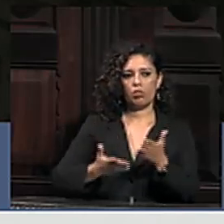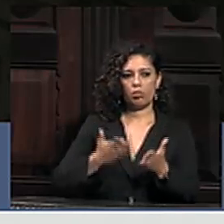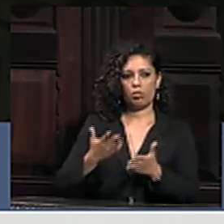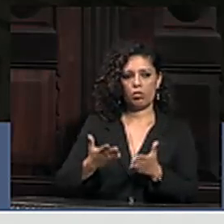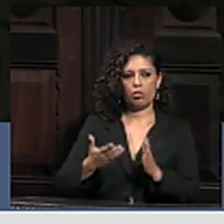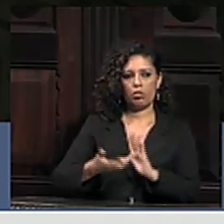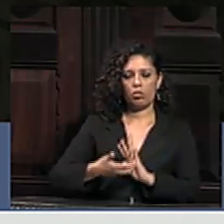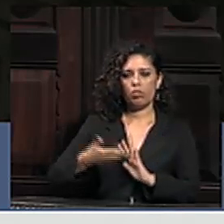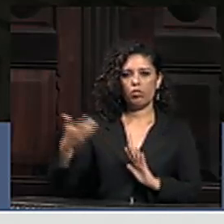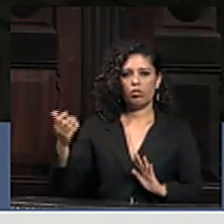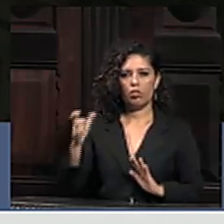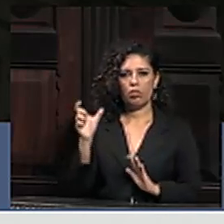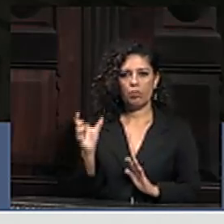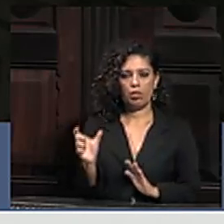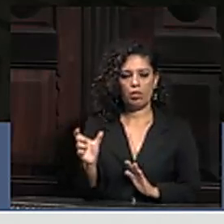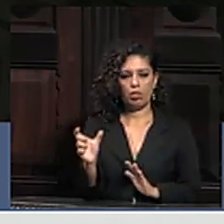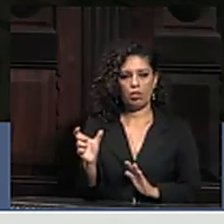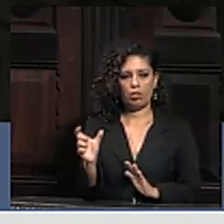a palavra